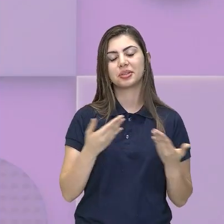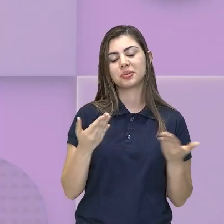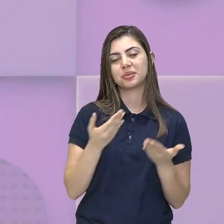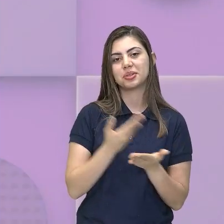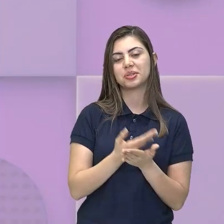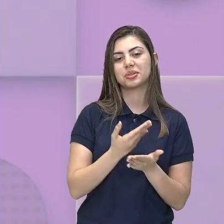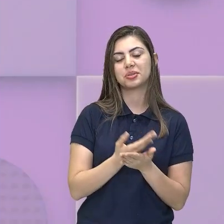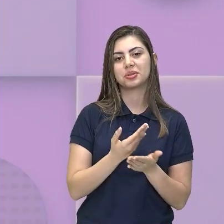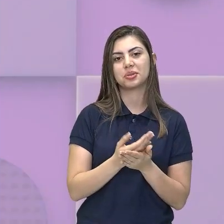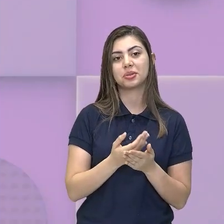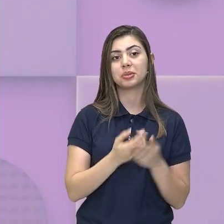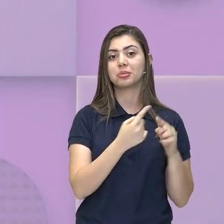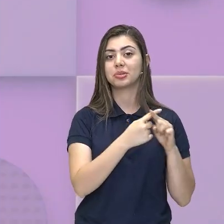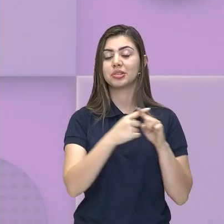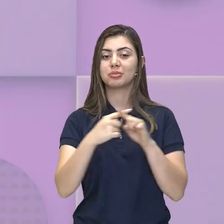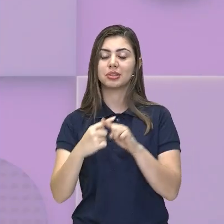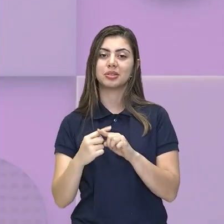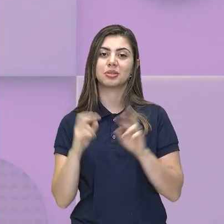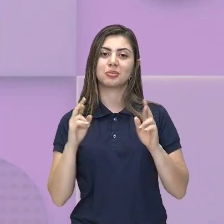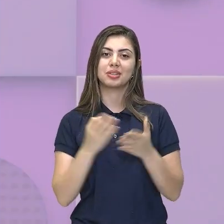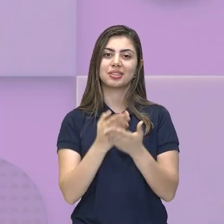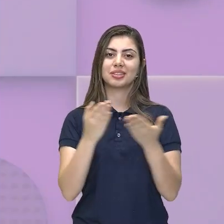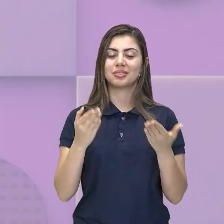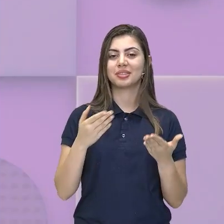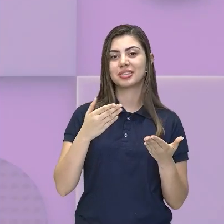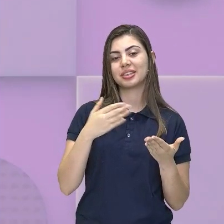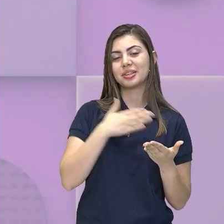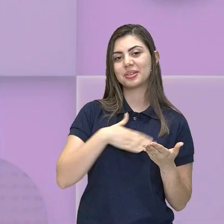aula de multiplicação de números inteiros. Eu espero que vocês tenham